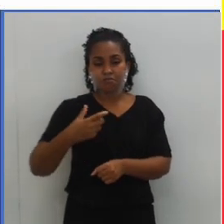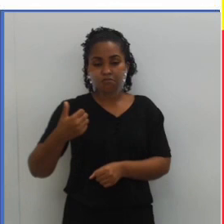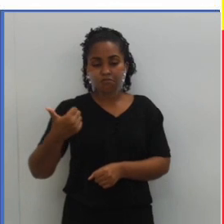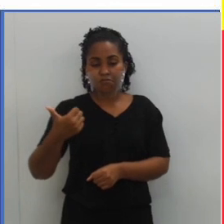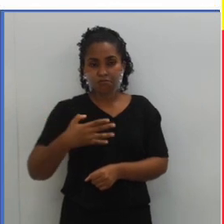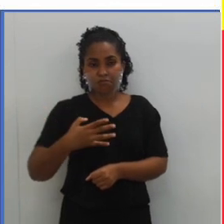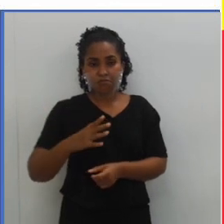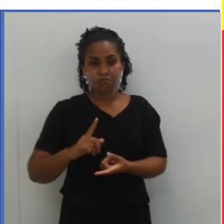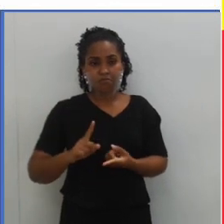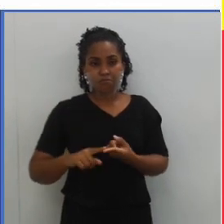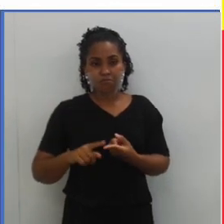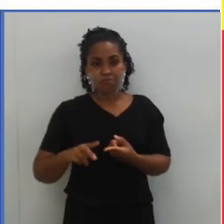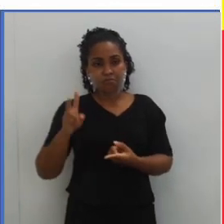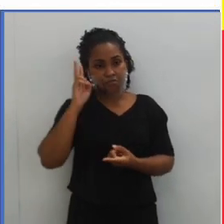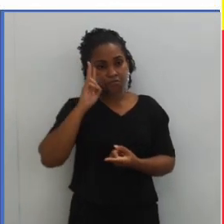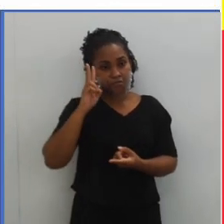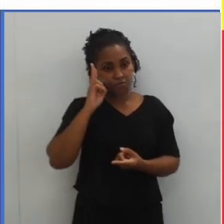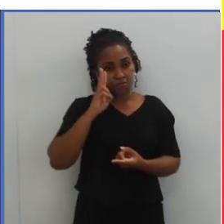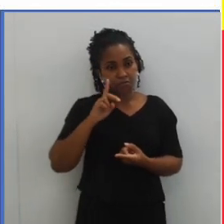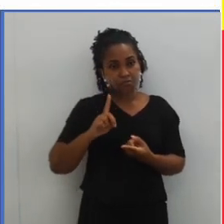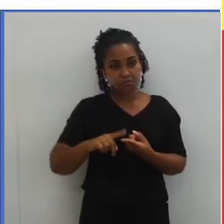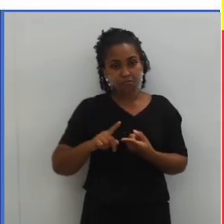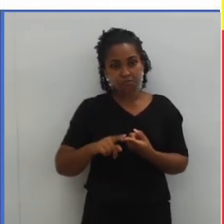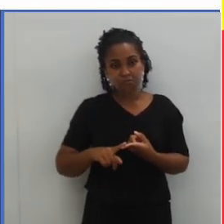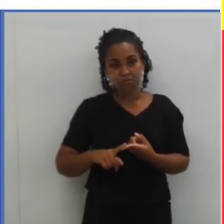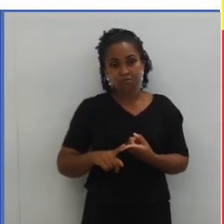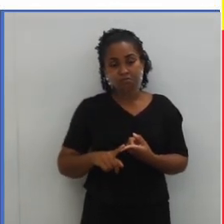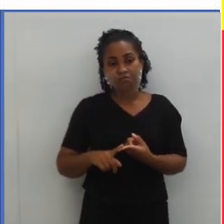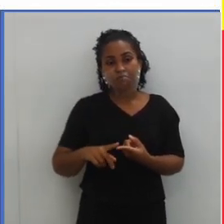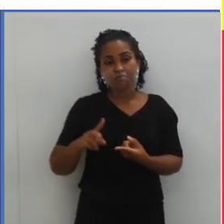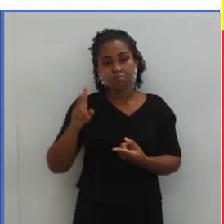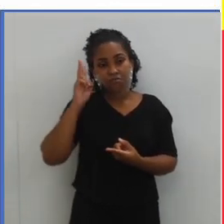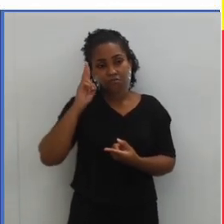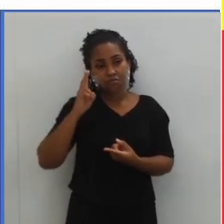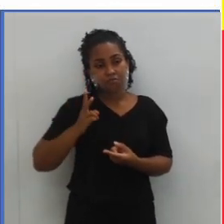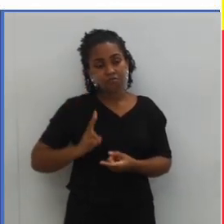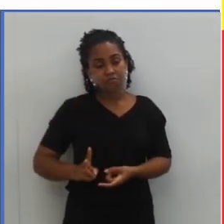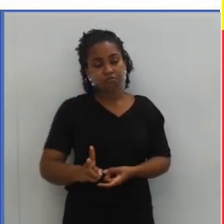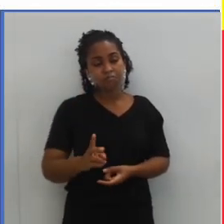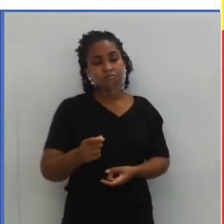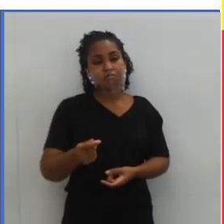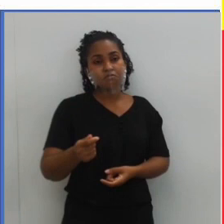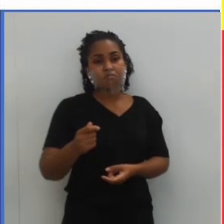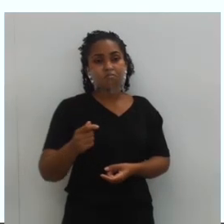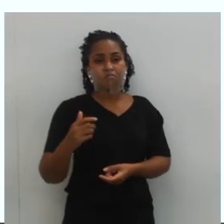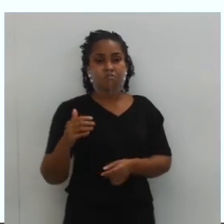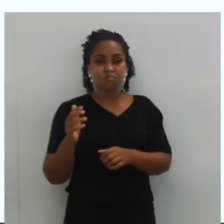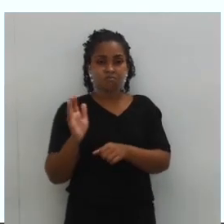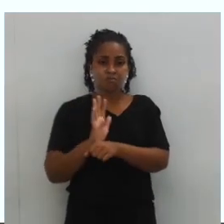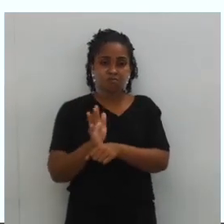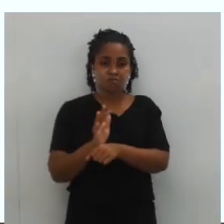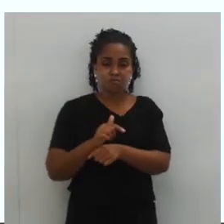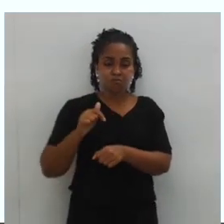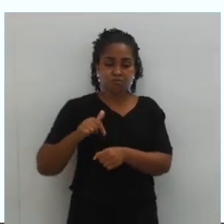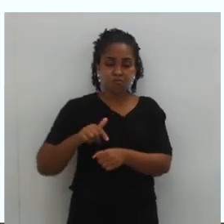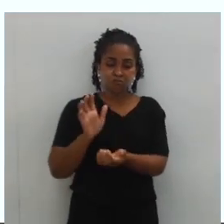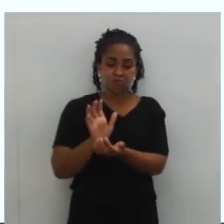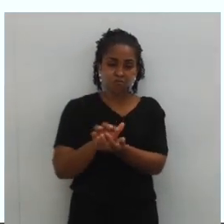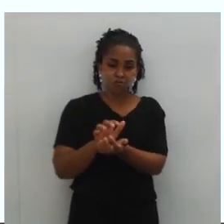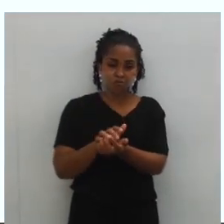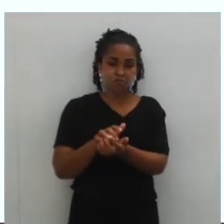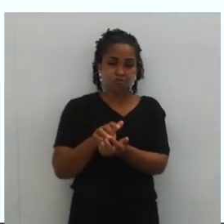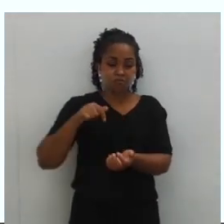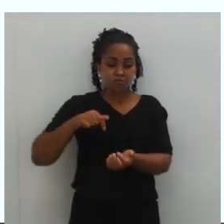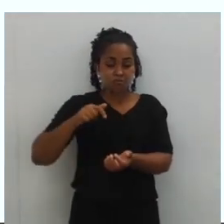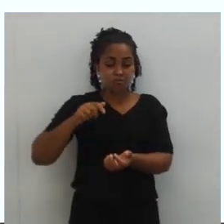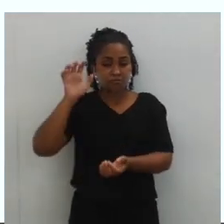História da Eternidade, que foi produzido em 2014, de Camilo Cavalcante. Então, são filmes pernambucanos, são filmes produzidos aqui